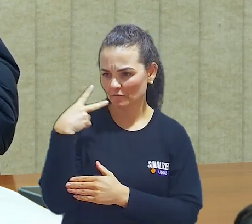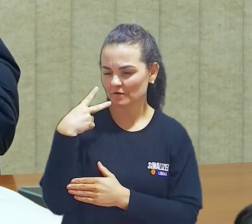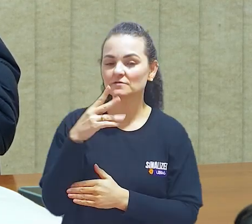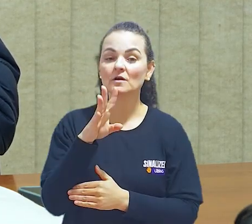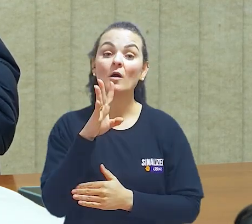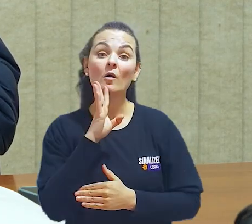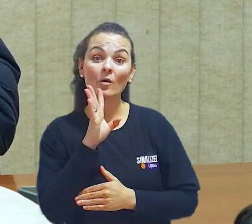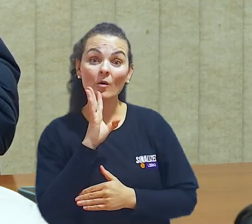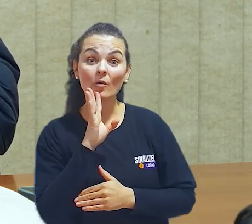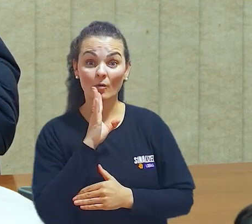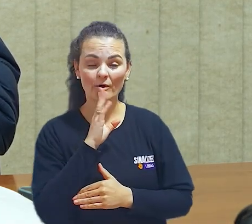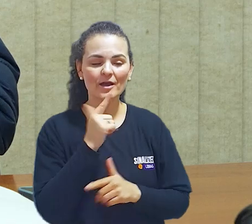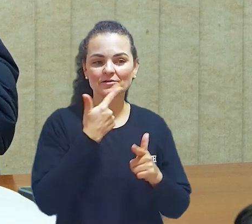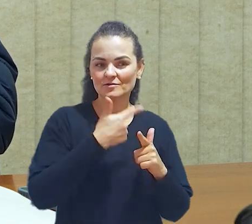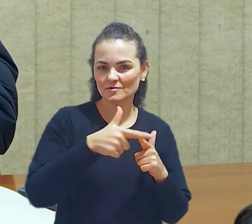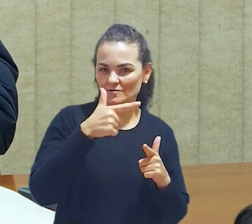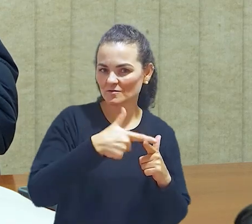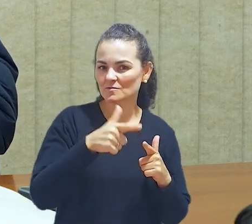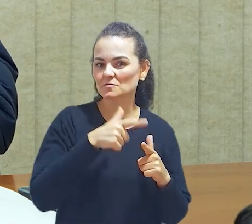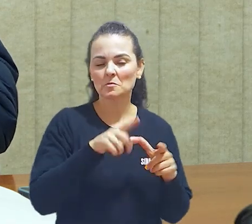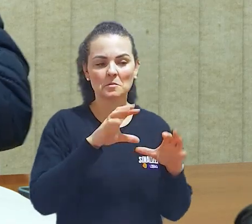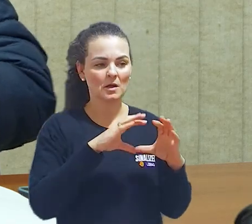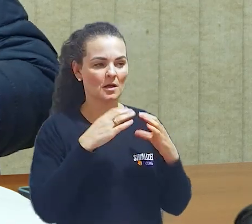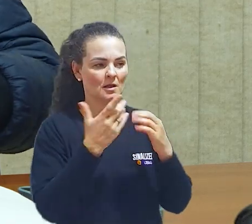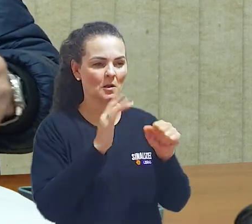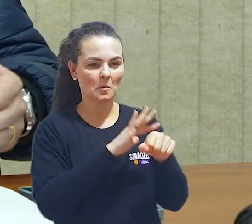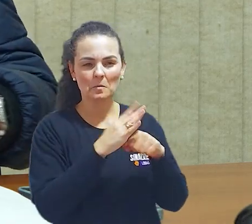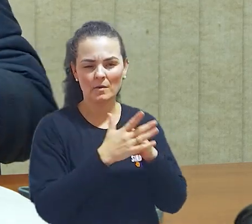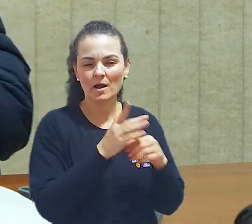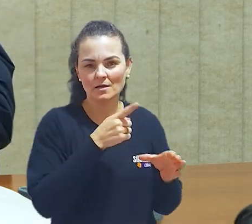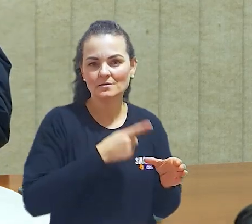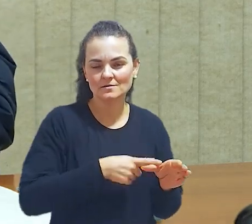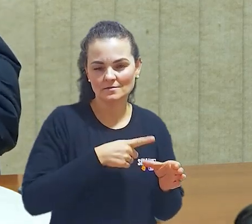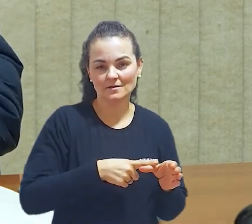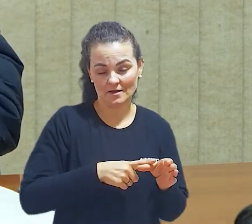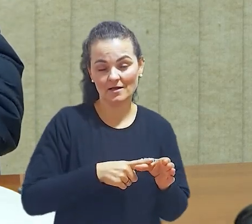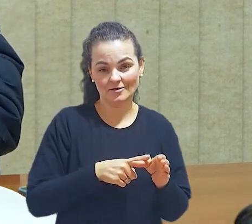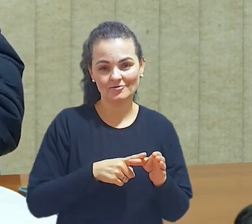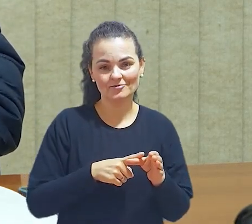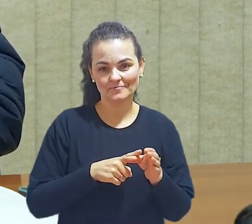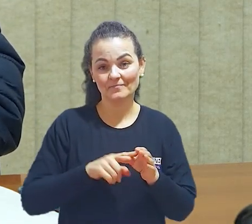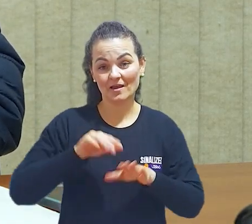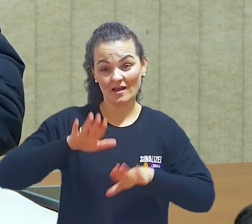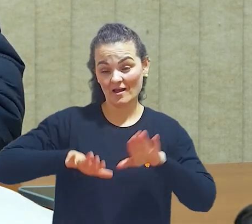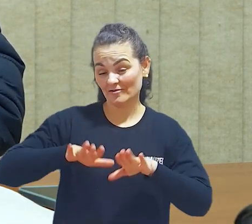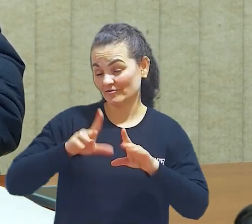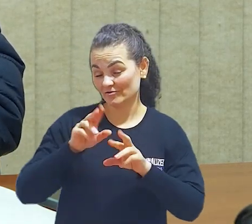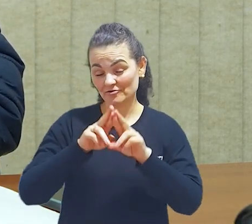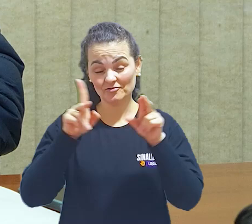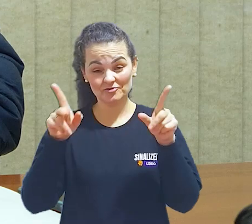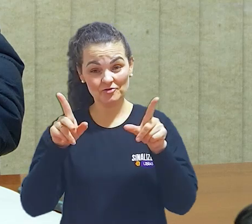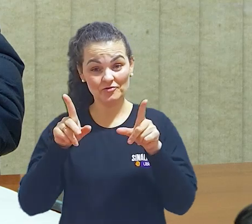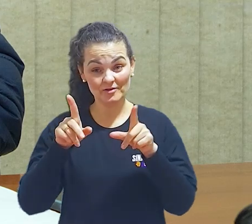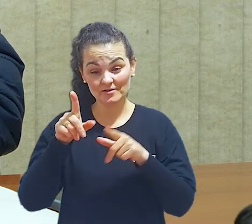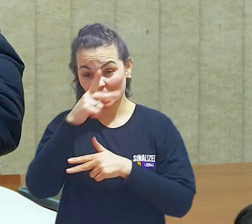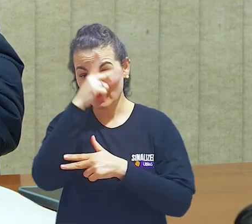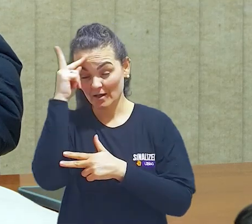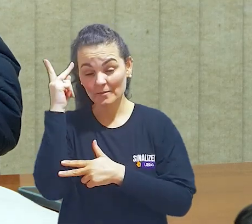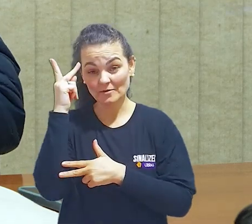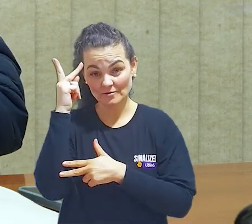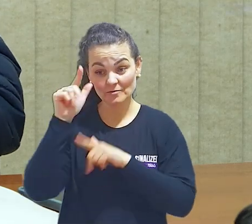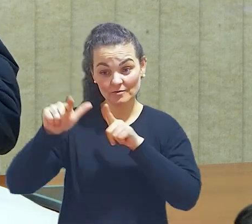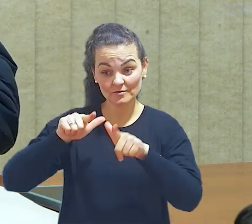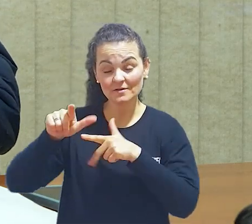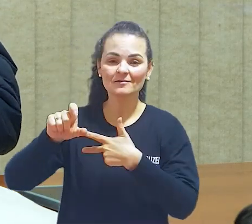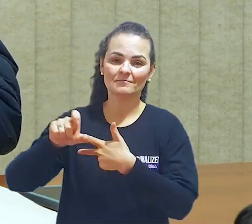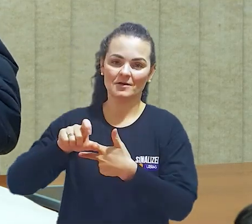problemas lá na ponta, diferente de alguns que compõem os quadros do Executivo, que às vezes desconhece